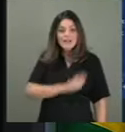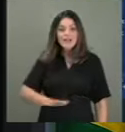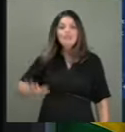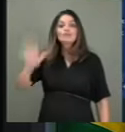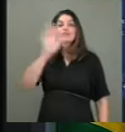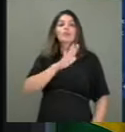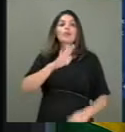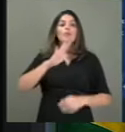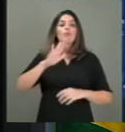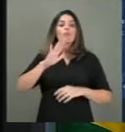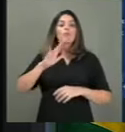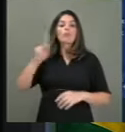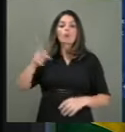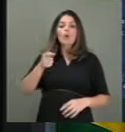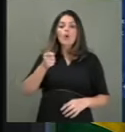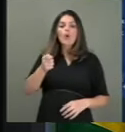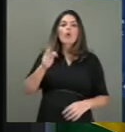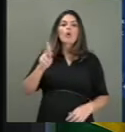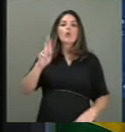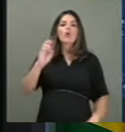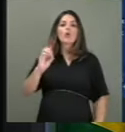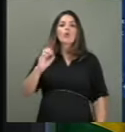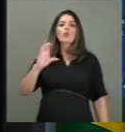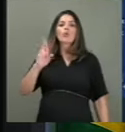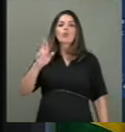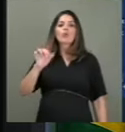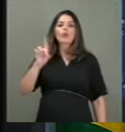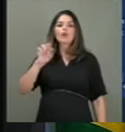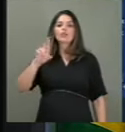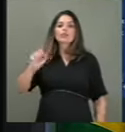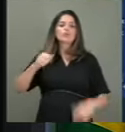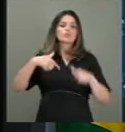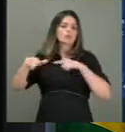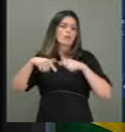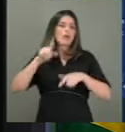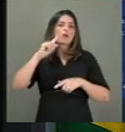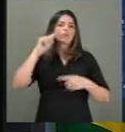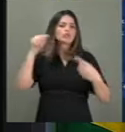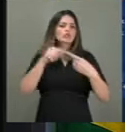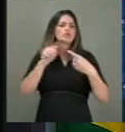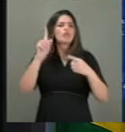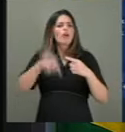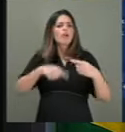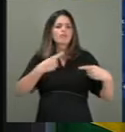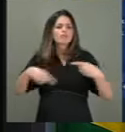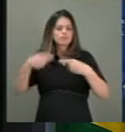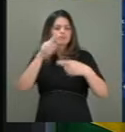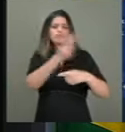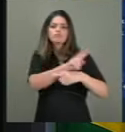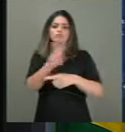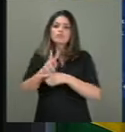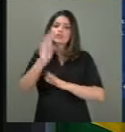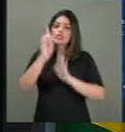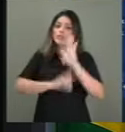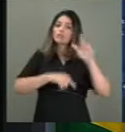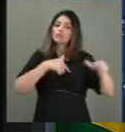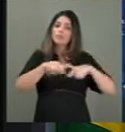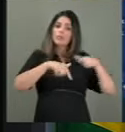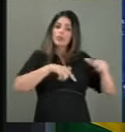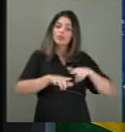dos Procuradores do trabalho ele tem como objetivo assegurar a proteção do direito dos trabalhadores sobrinho aqui